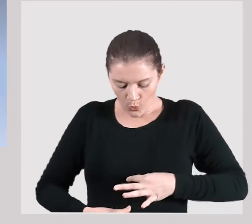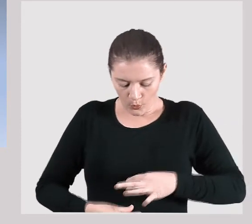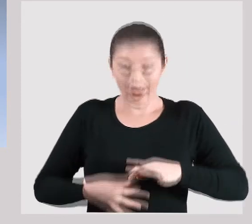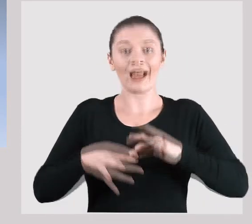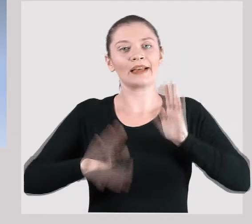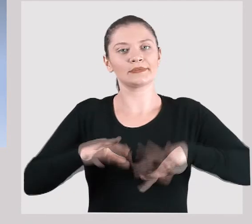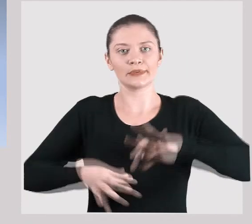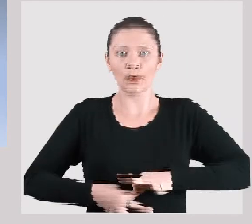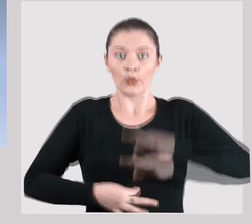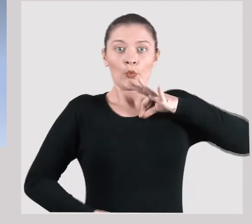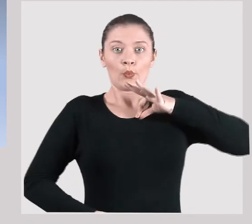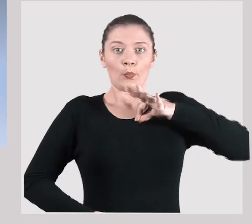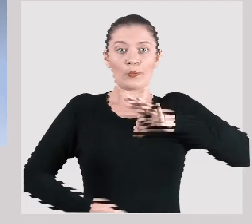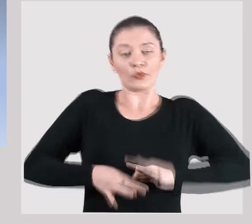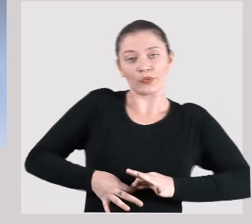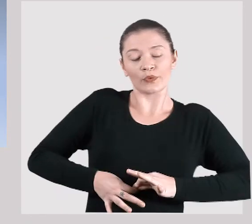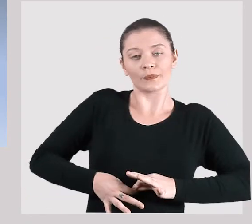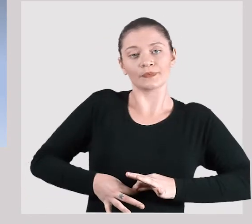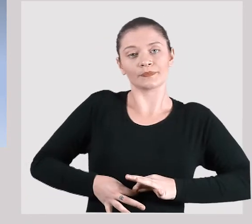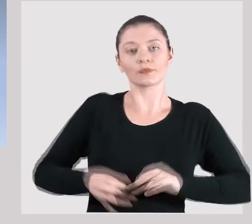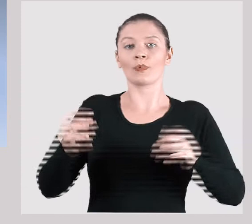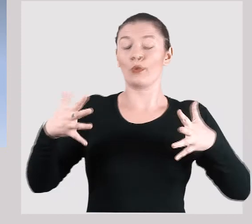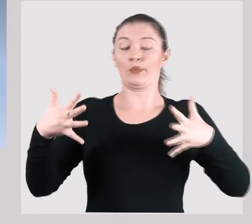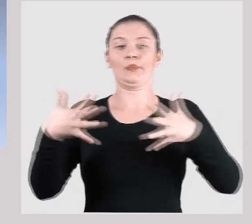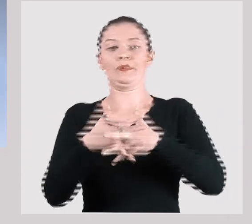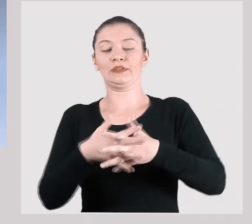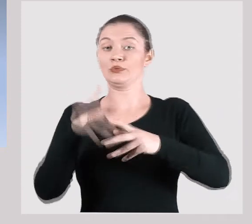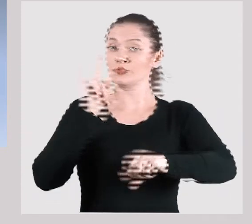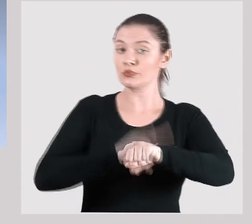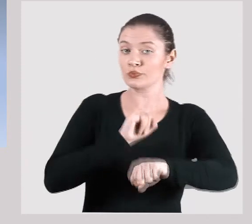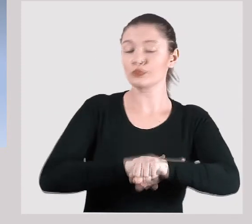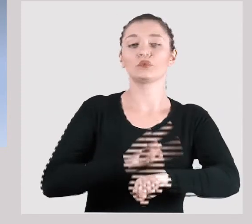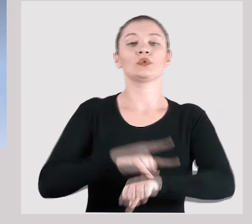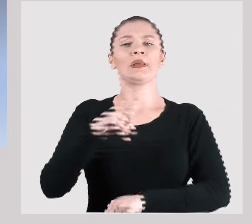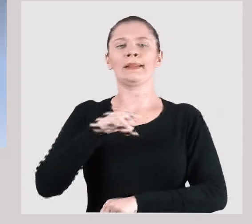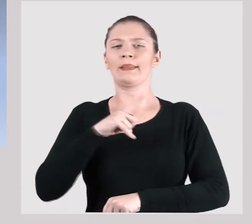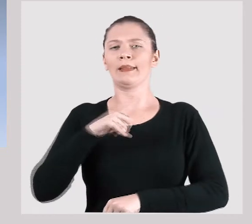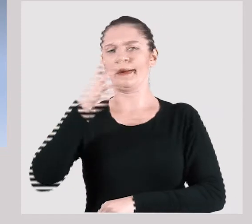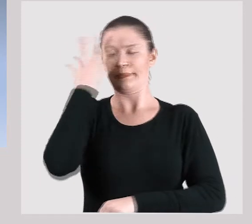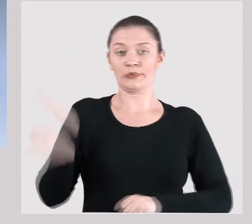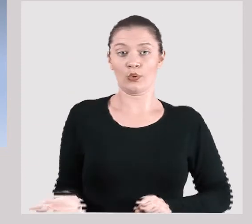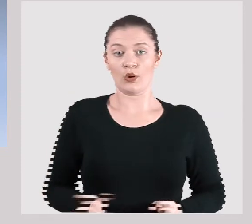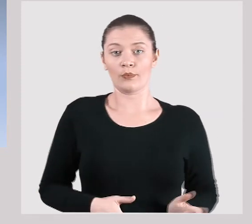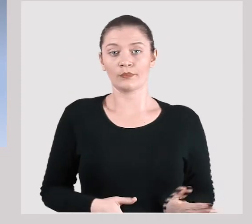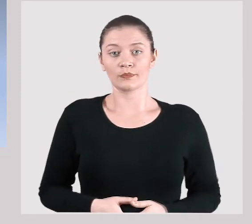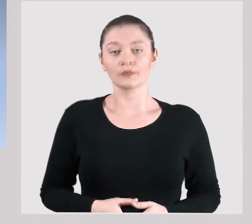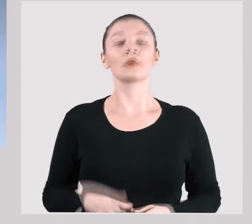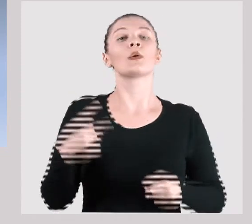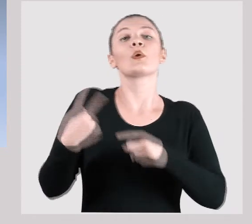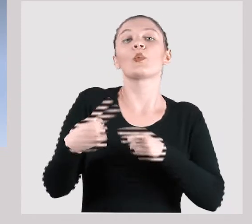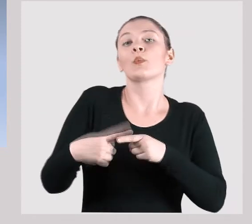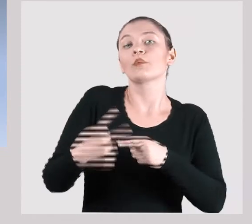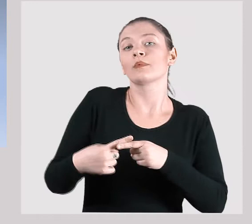às vezes ela fecha, às vezes ela abre para outro lugar. Complicações urinárias, tem muitos usando fralda, porque não conseguem mais, ficam